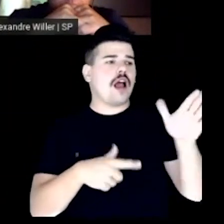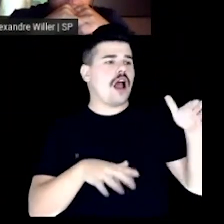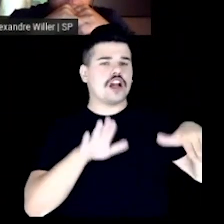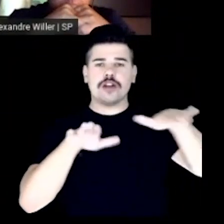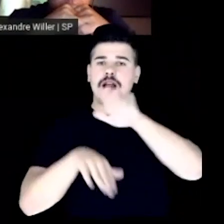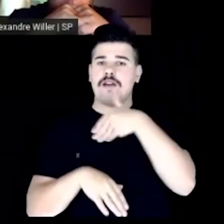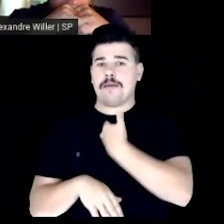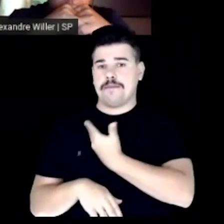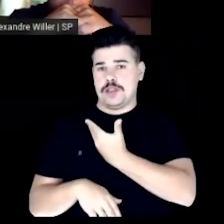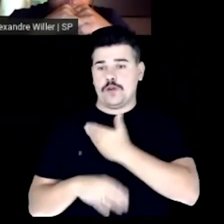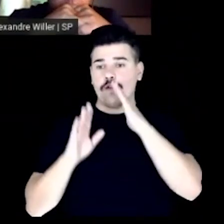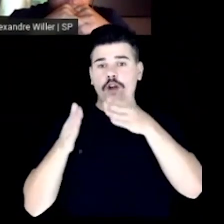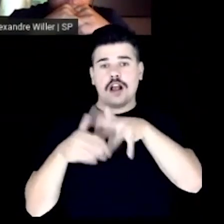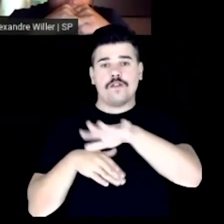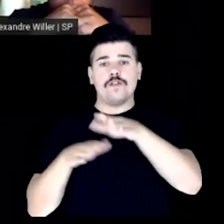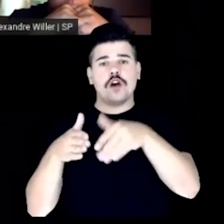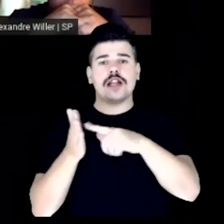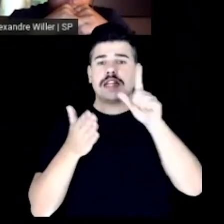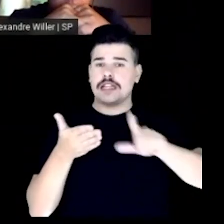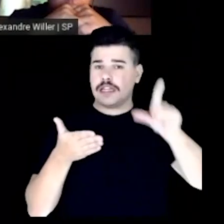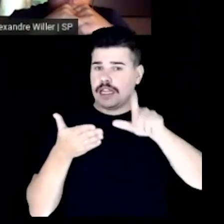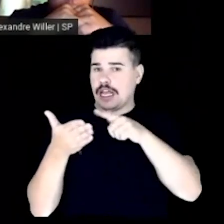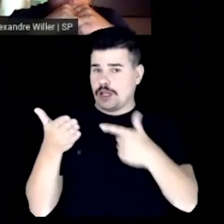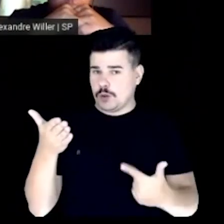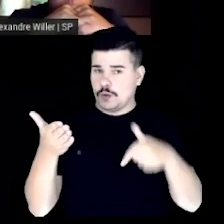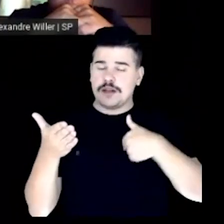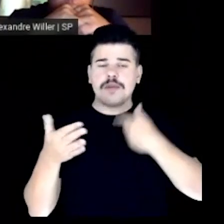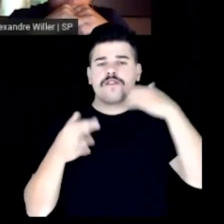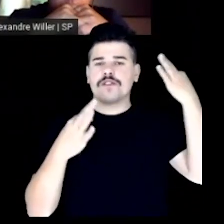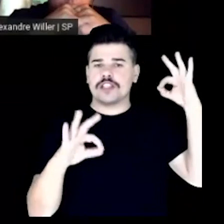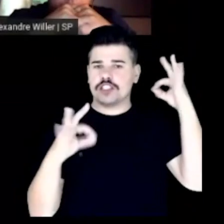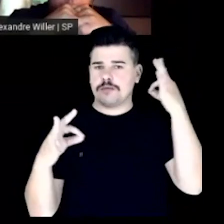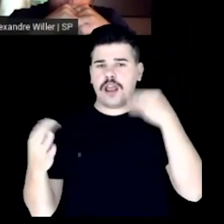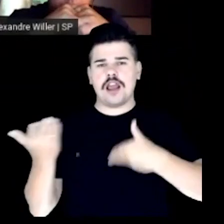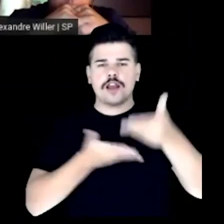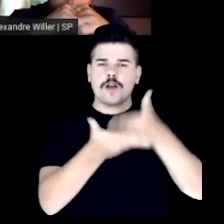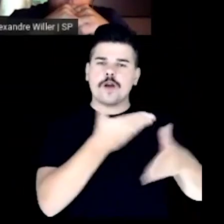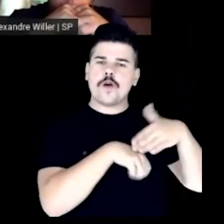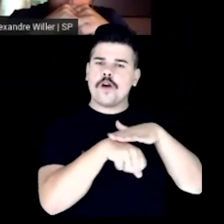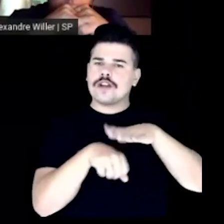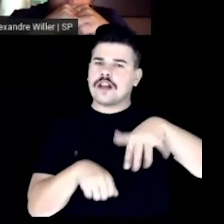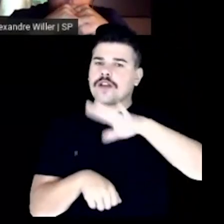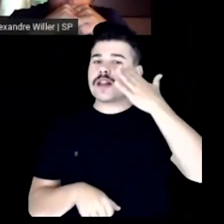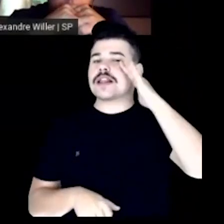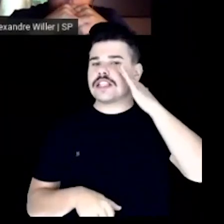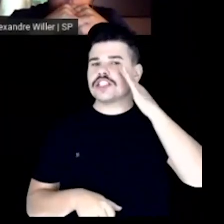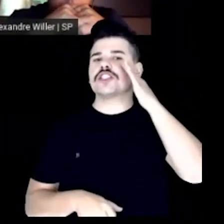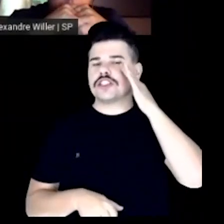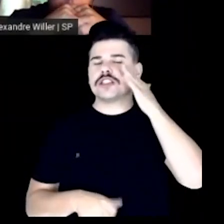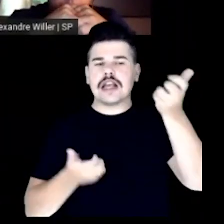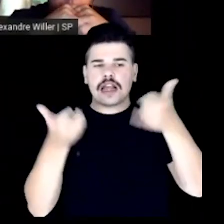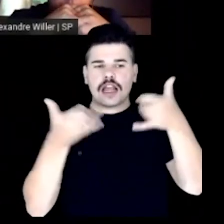eu fui mostrando para alguns amigos assim da literatura, que foram lendo, foram me dando um feedback. E aí foi um momento que eu fui